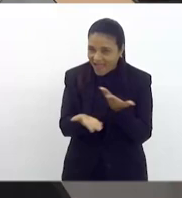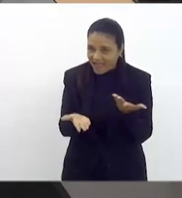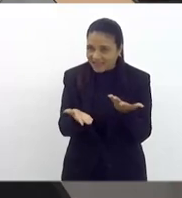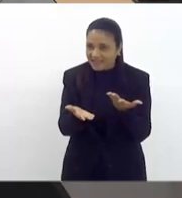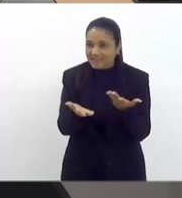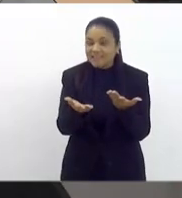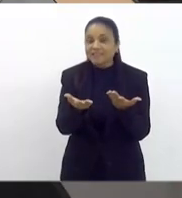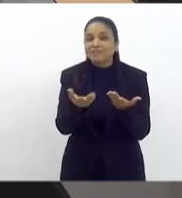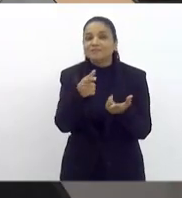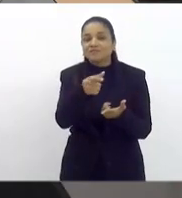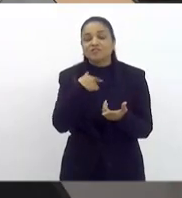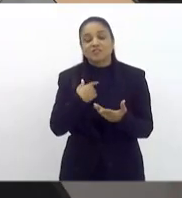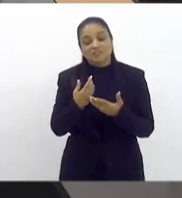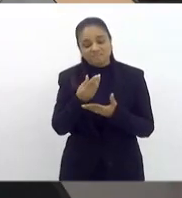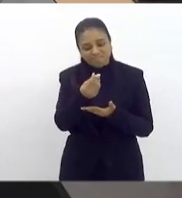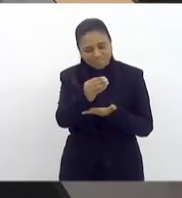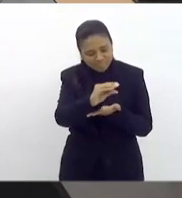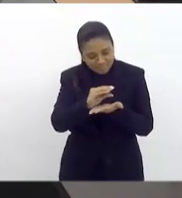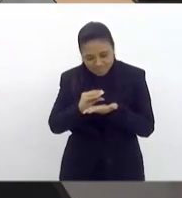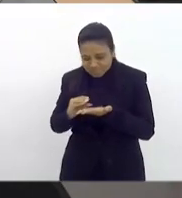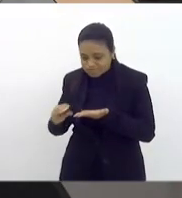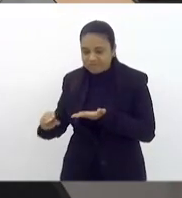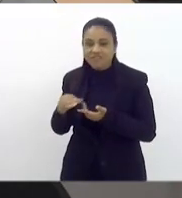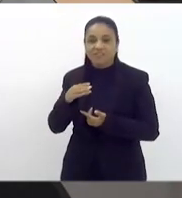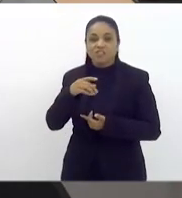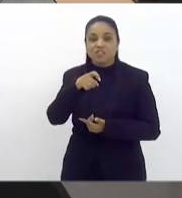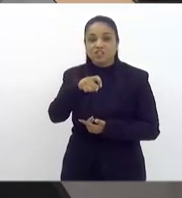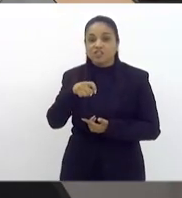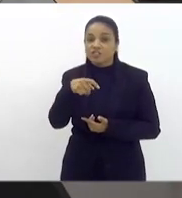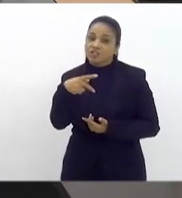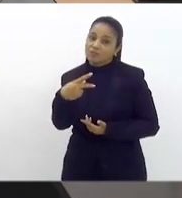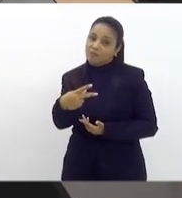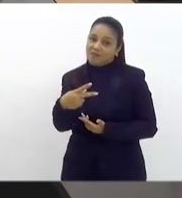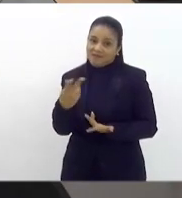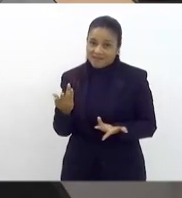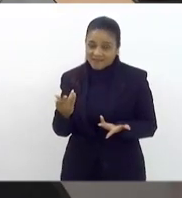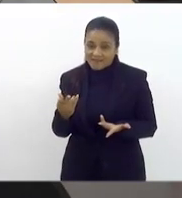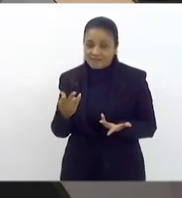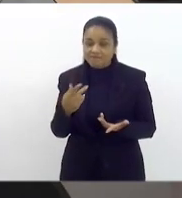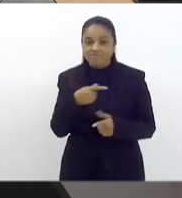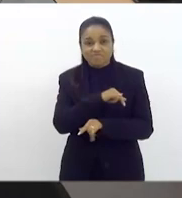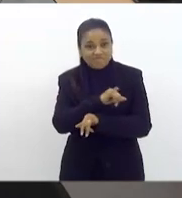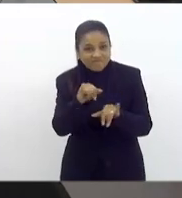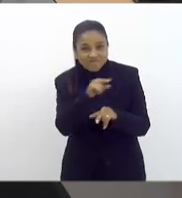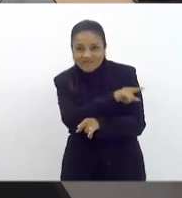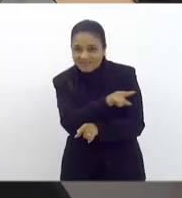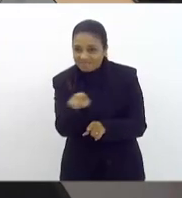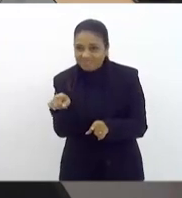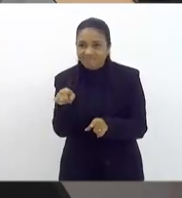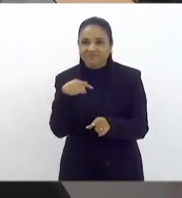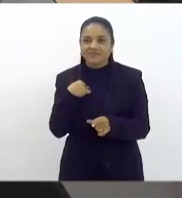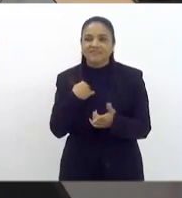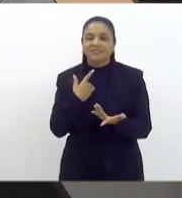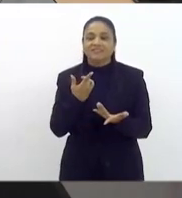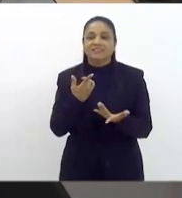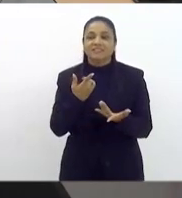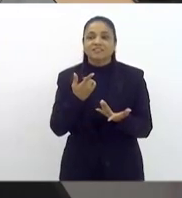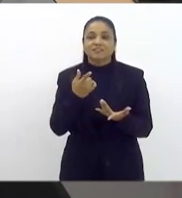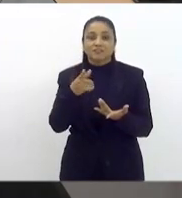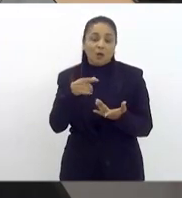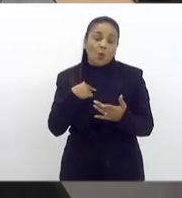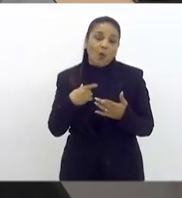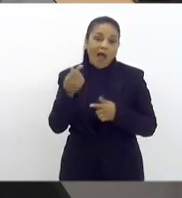deles. Eles investem na XP. Eu quero falar para vossa senhoria que muitos aqui não enquanto não o artista está tocando o